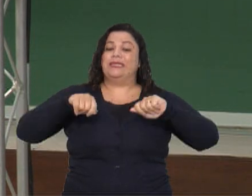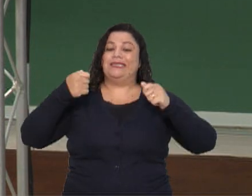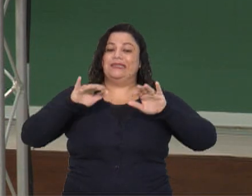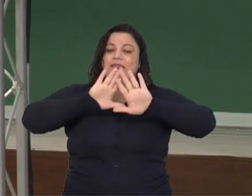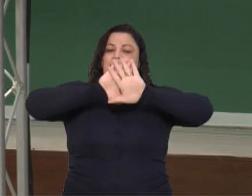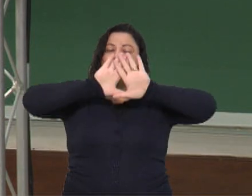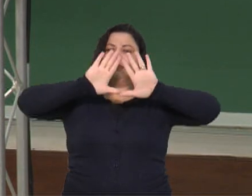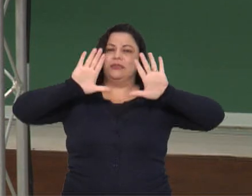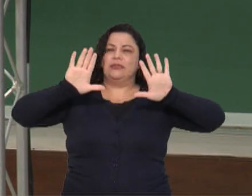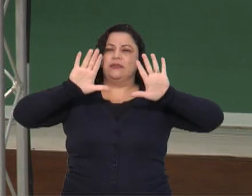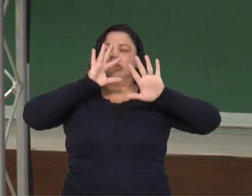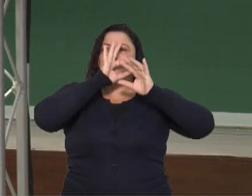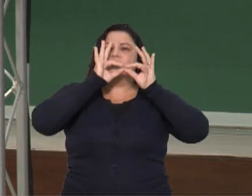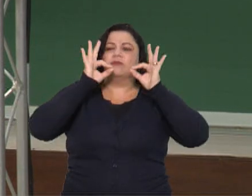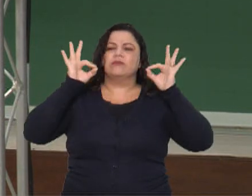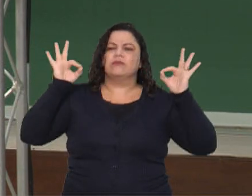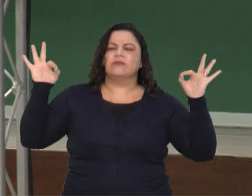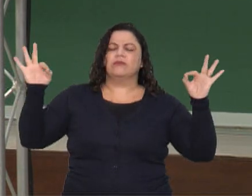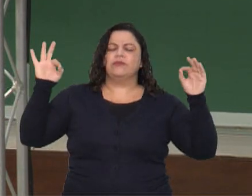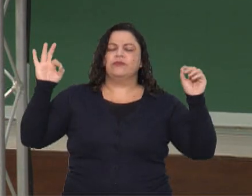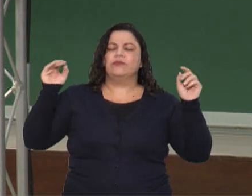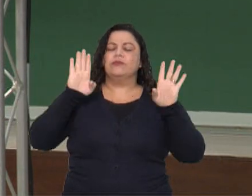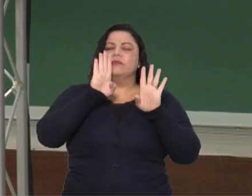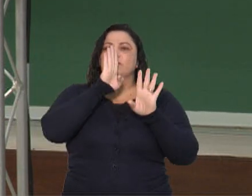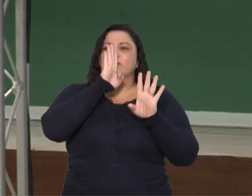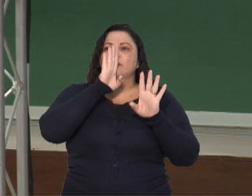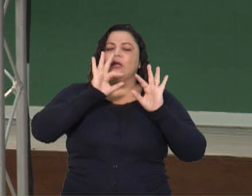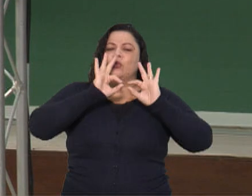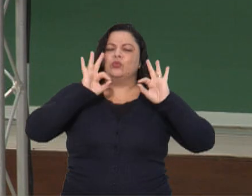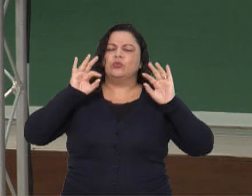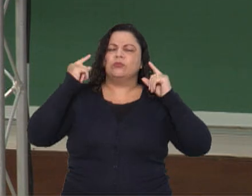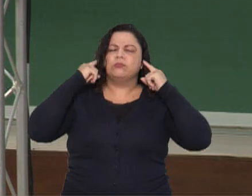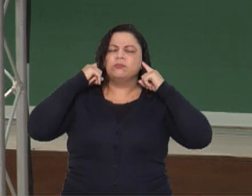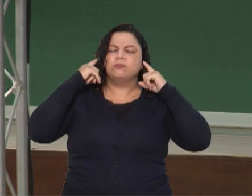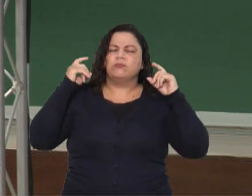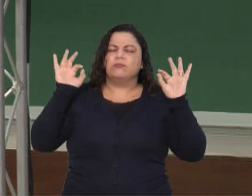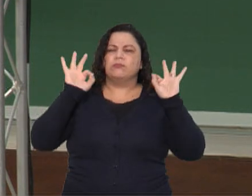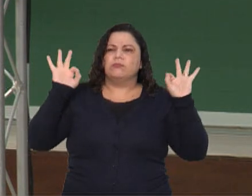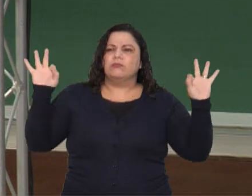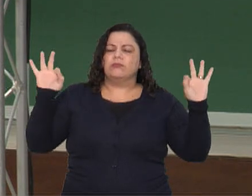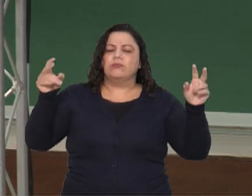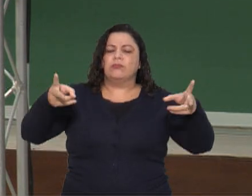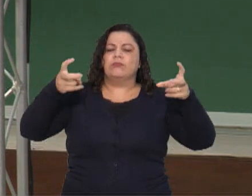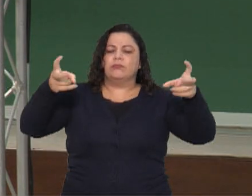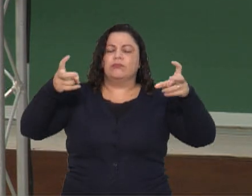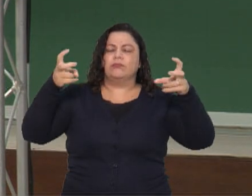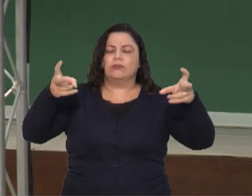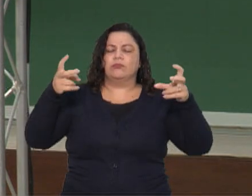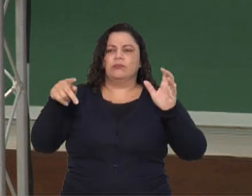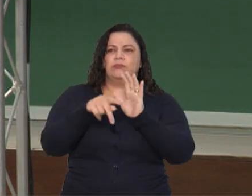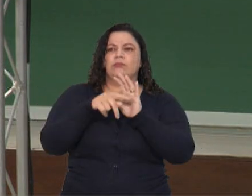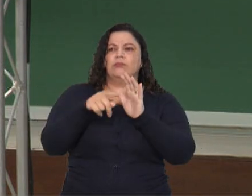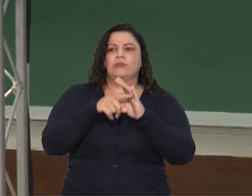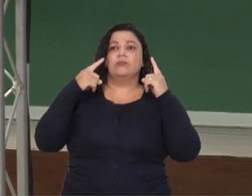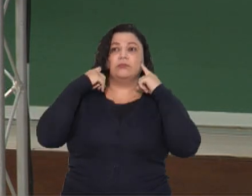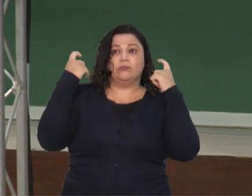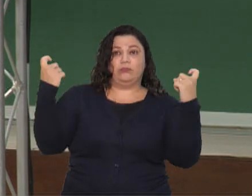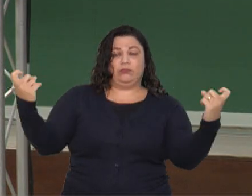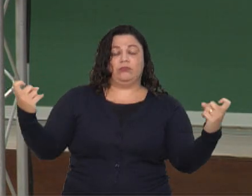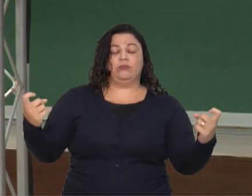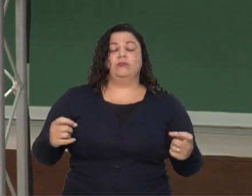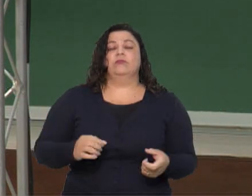para perceber os sons da forma como o compositor musical quer, também importa